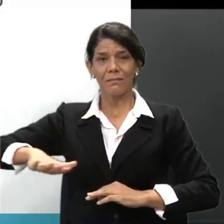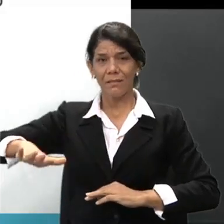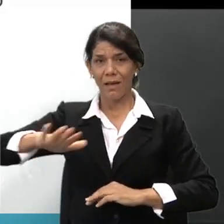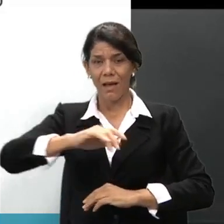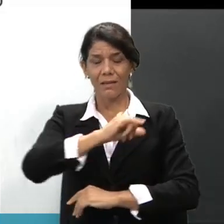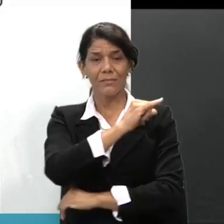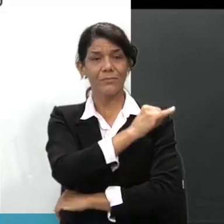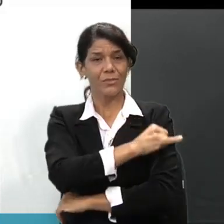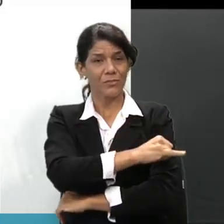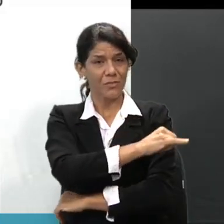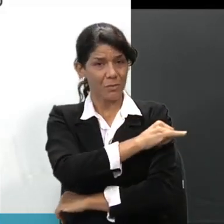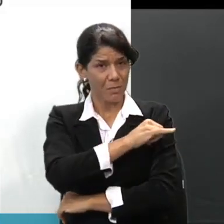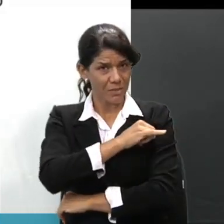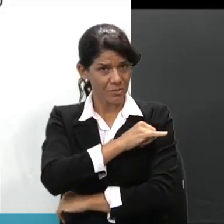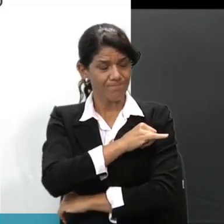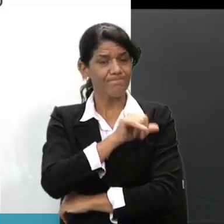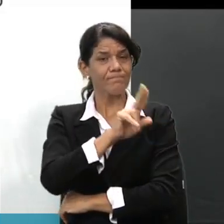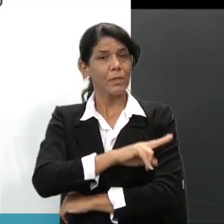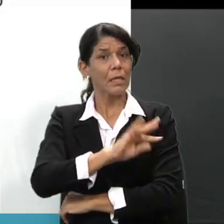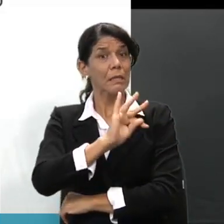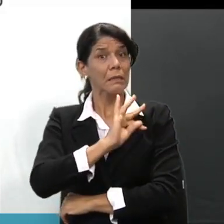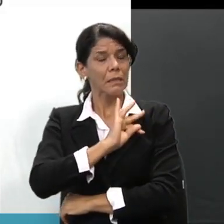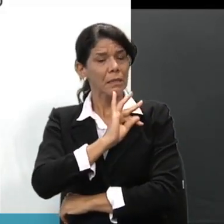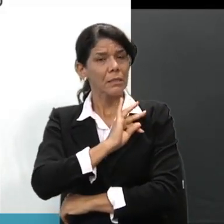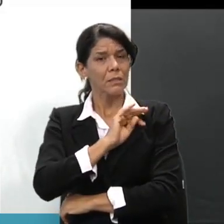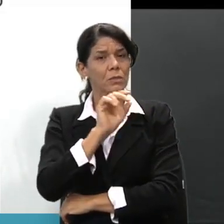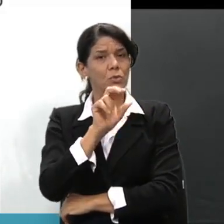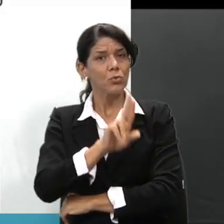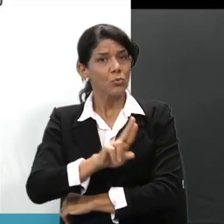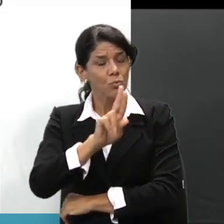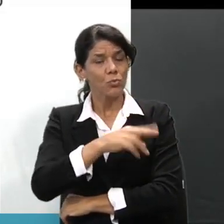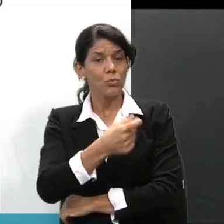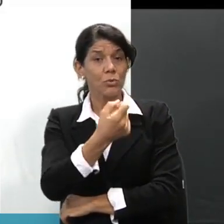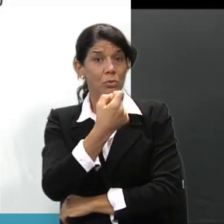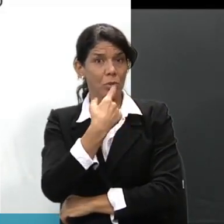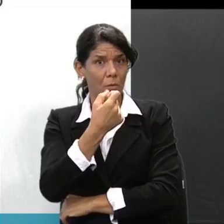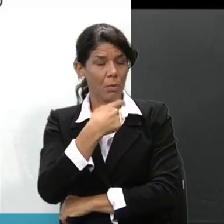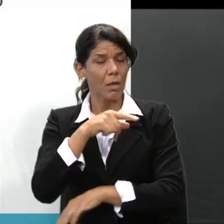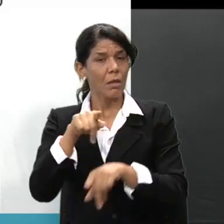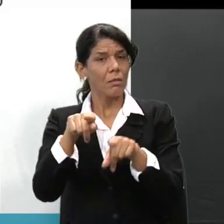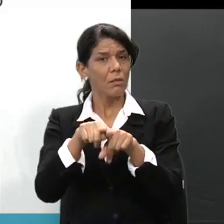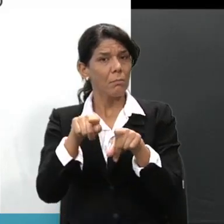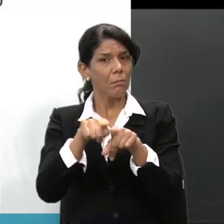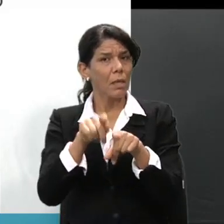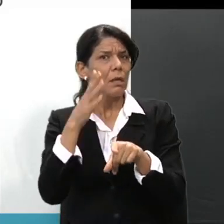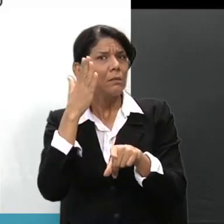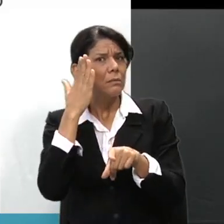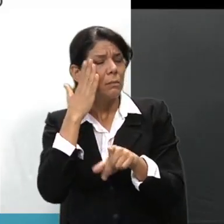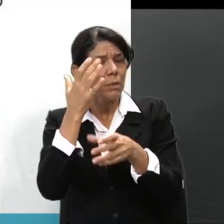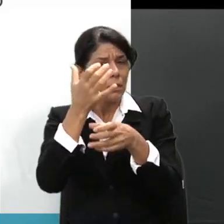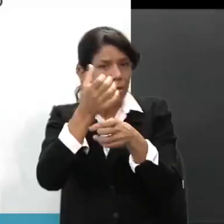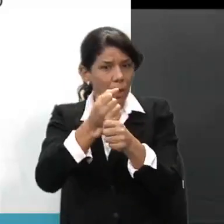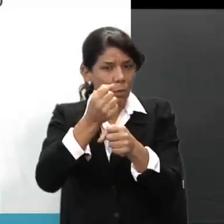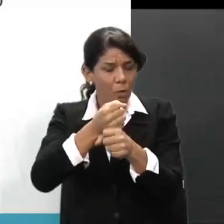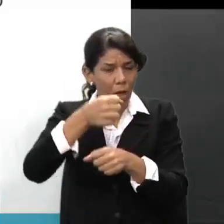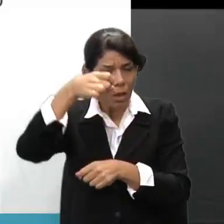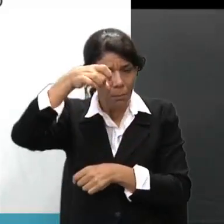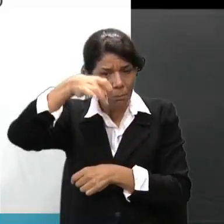à técnica de administração de medicamentos, bem como o cálculo de gotejamento de um